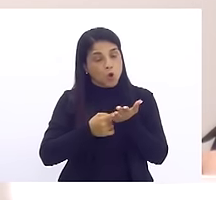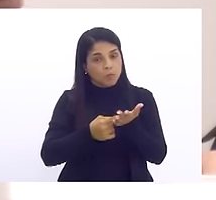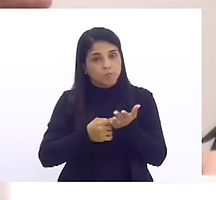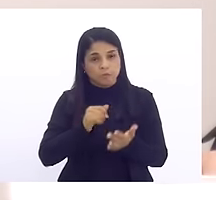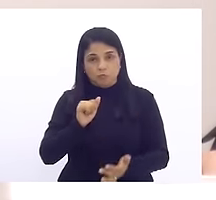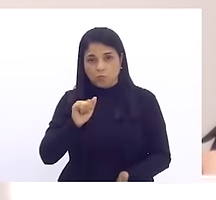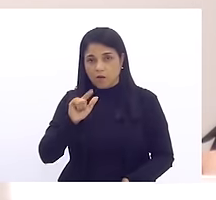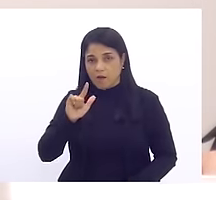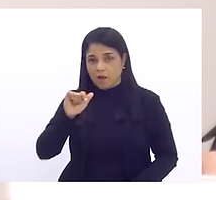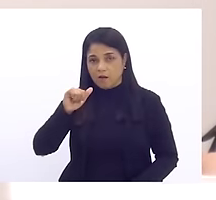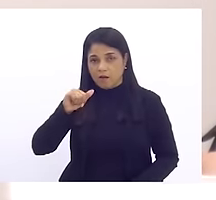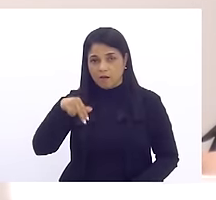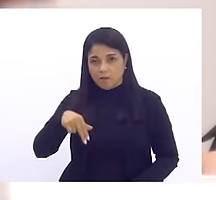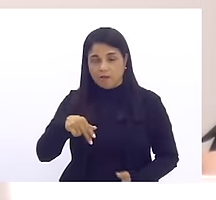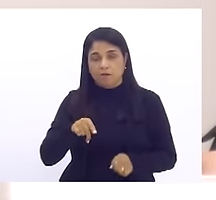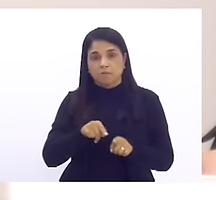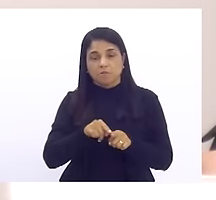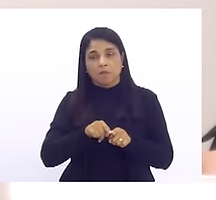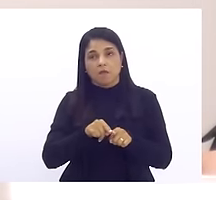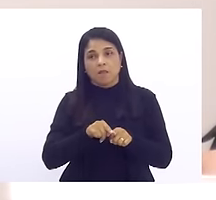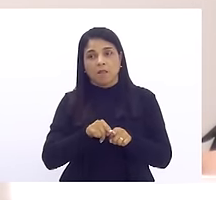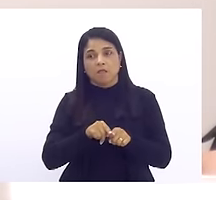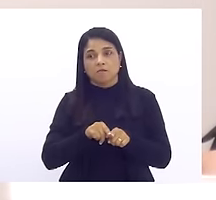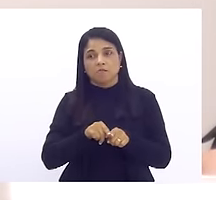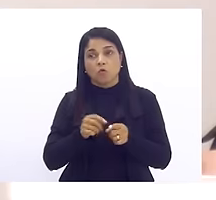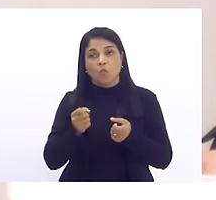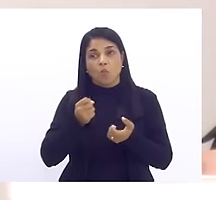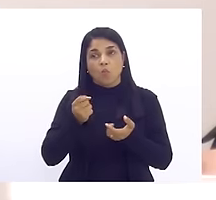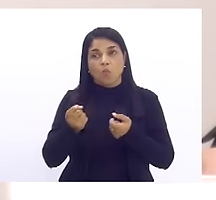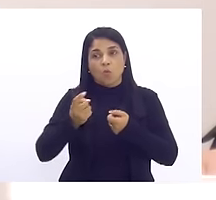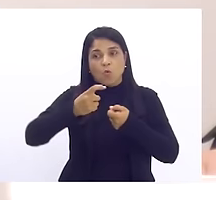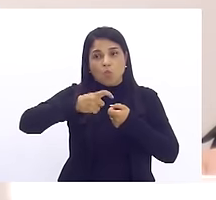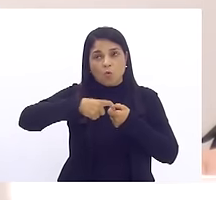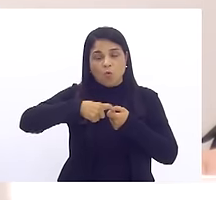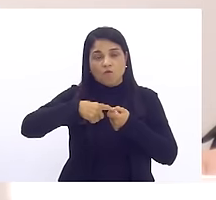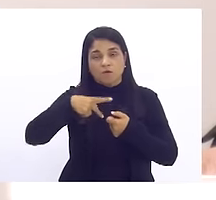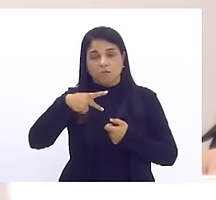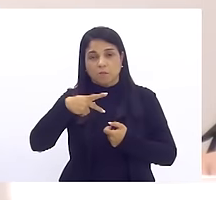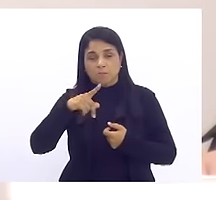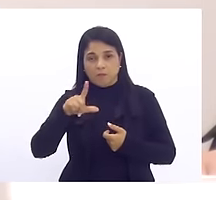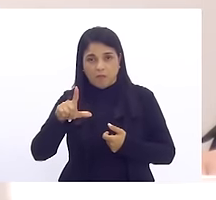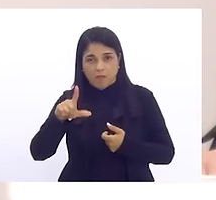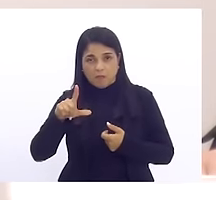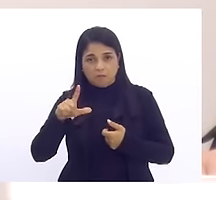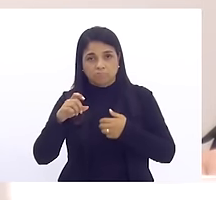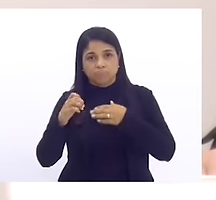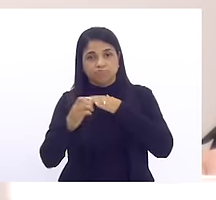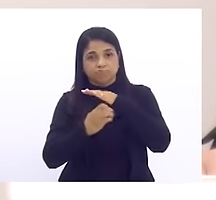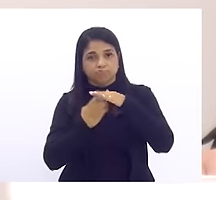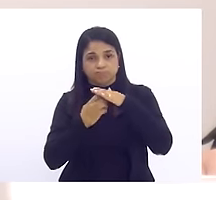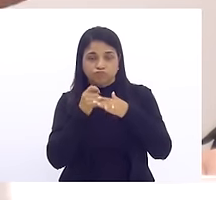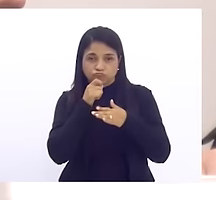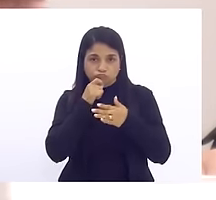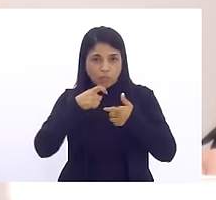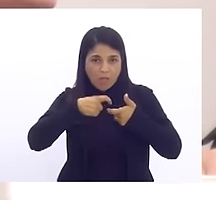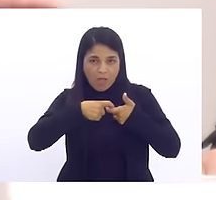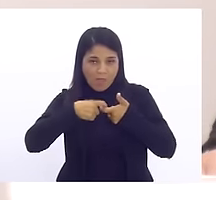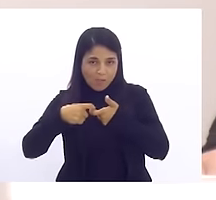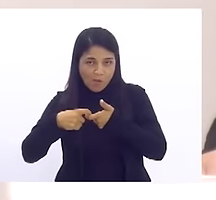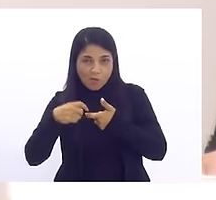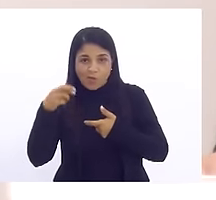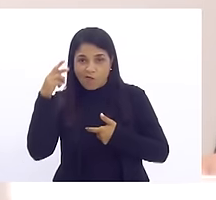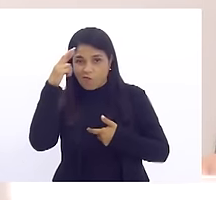Alan não estão tendo reboques Até porque não existe esse convênio com com a pele né não tá tendo reboque acho que eu fui agora